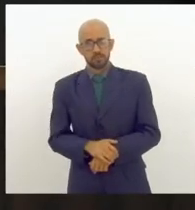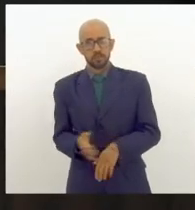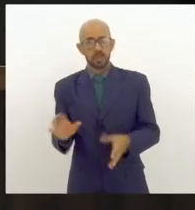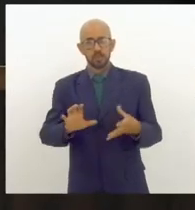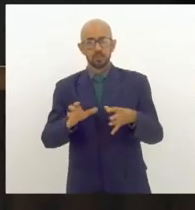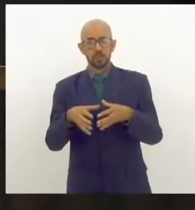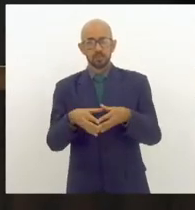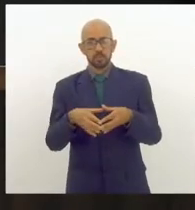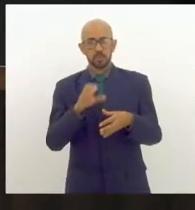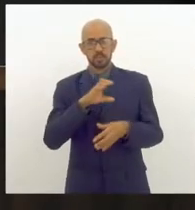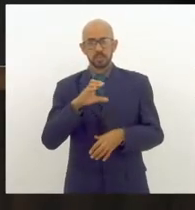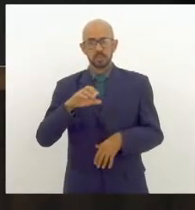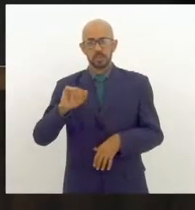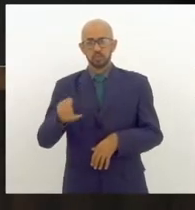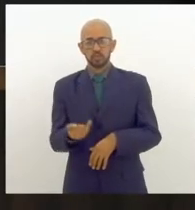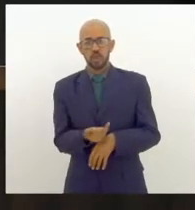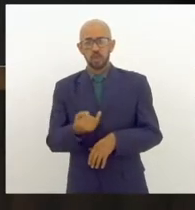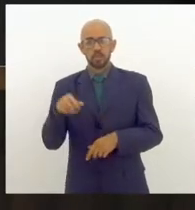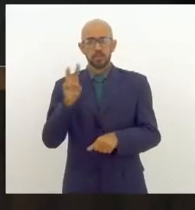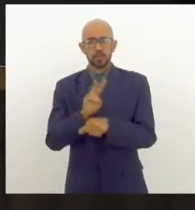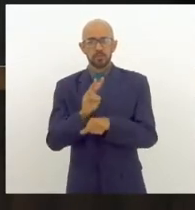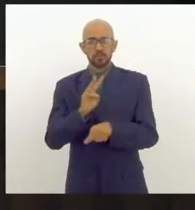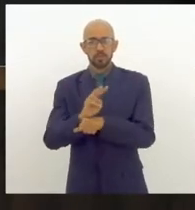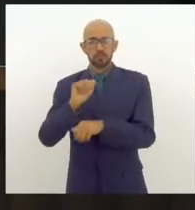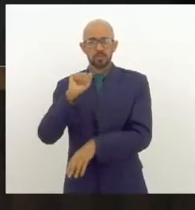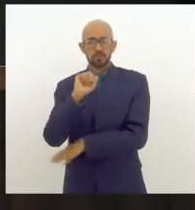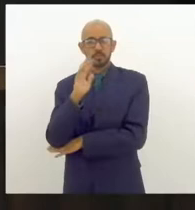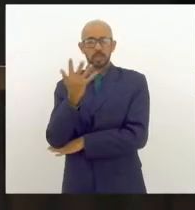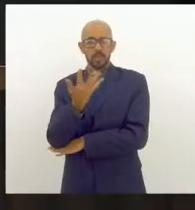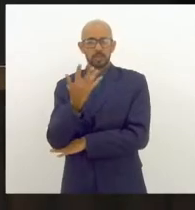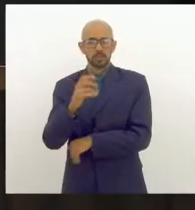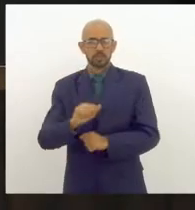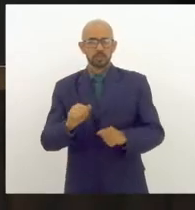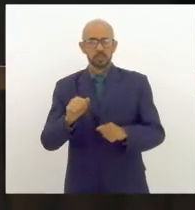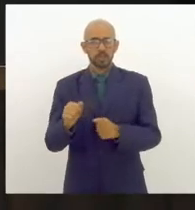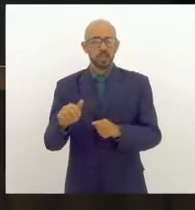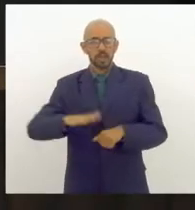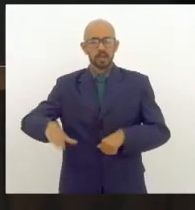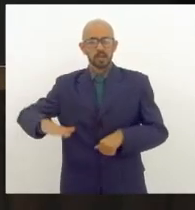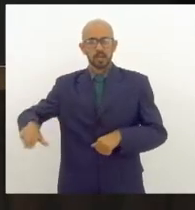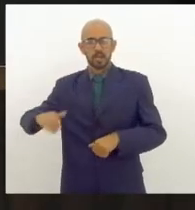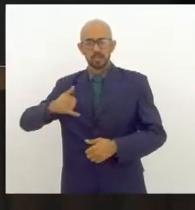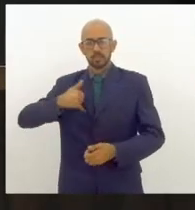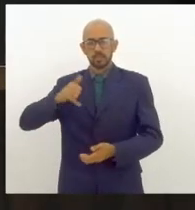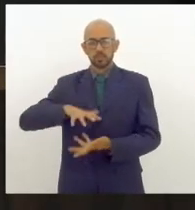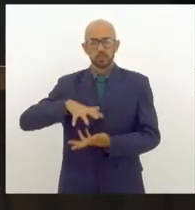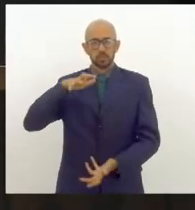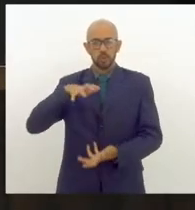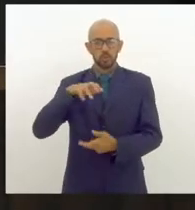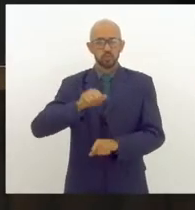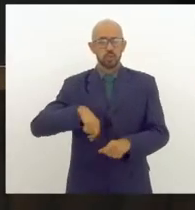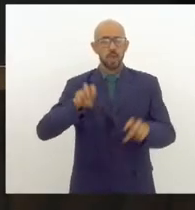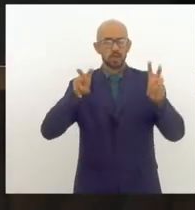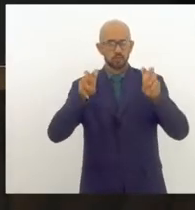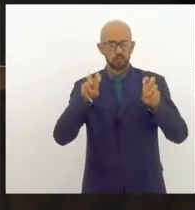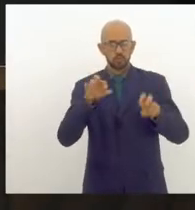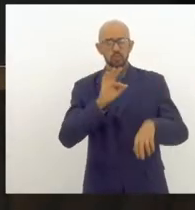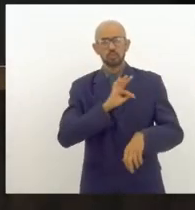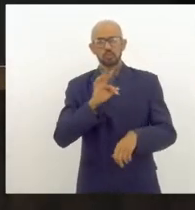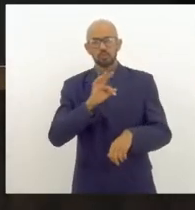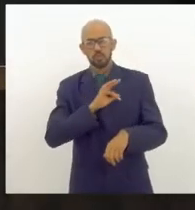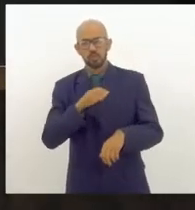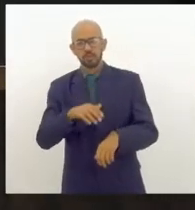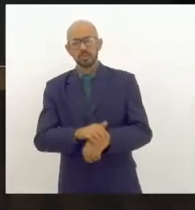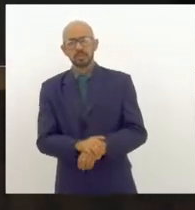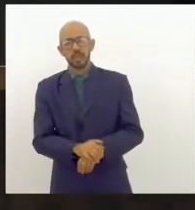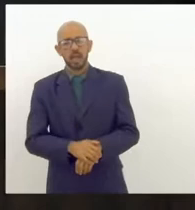de Constituição e Justiça, Defesa do Meio Ambiente, de assuntos da criança e adolescente e do idoso, segurança pública, assunto de polícia, de trabalho,